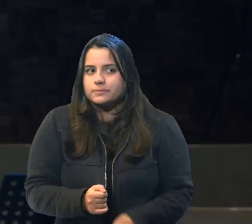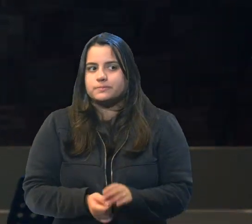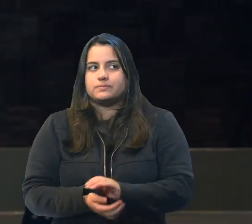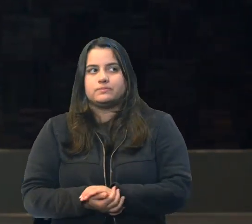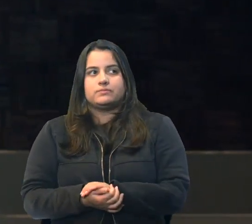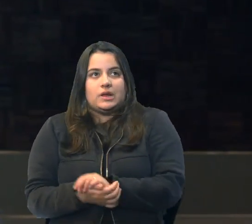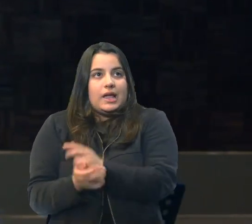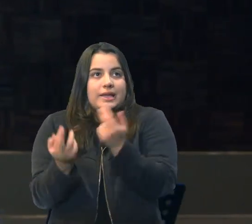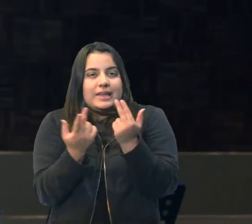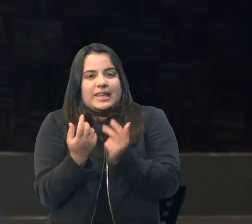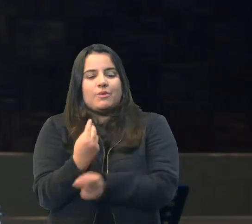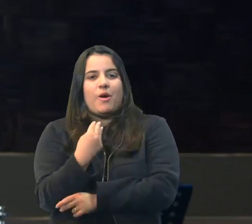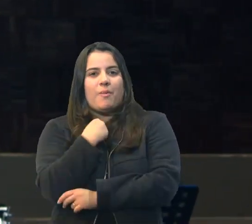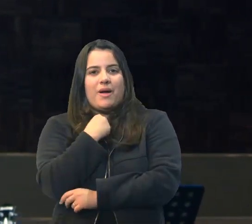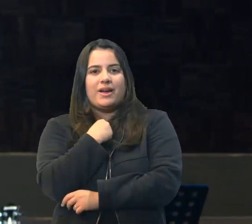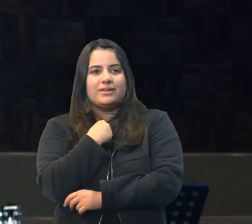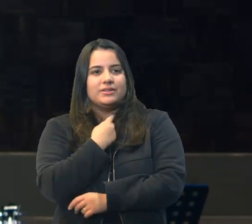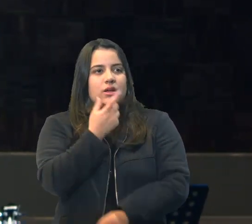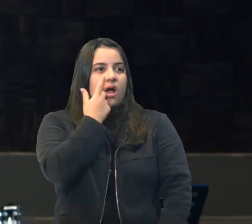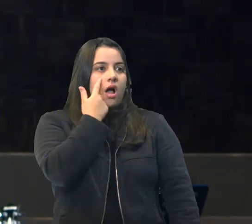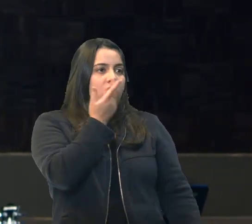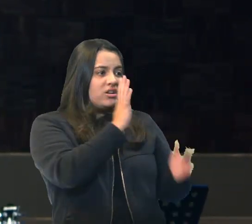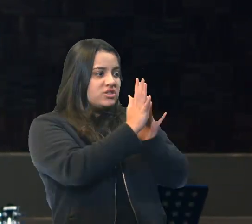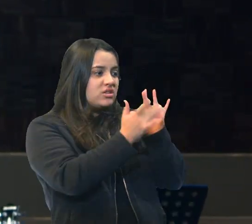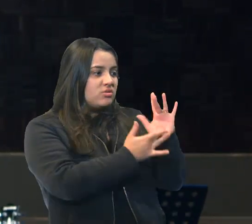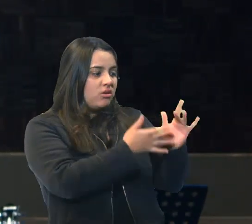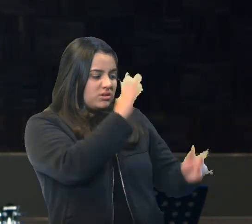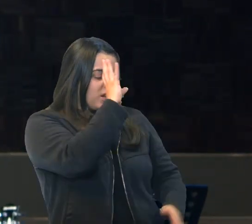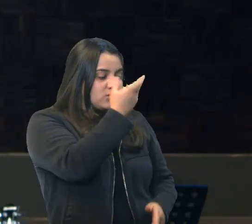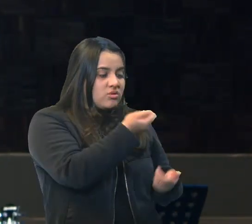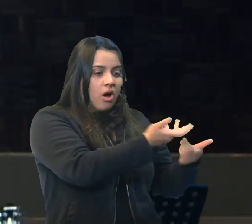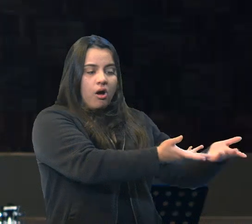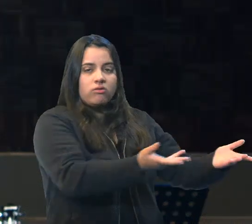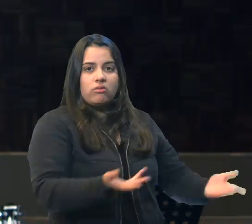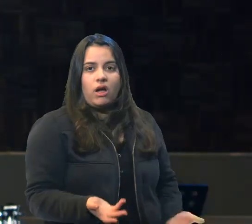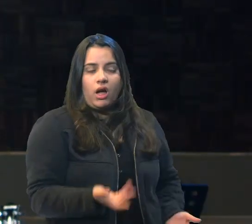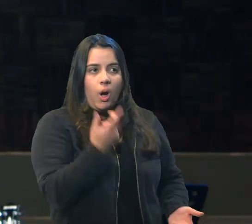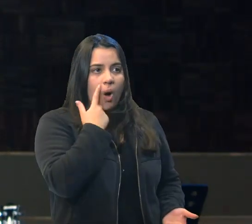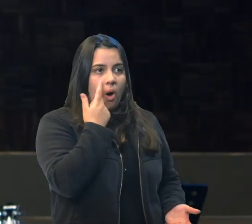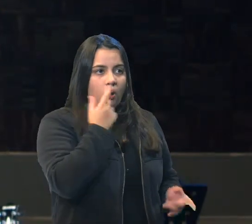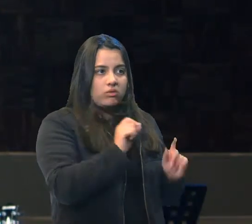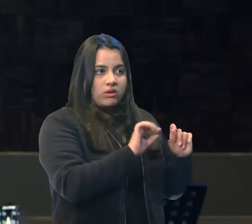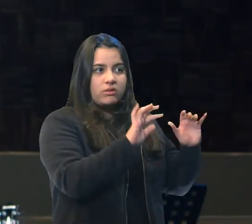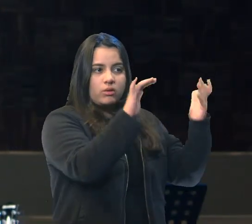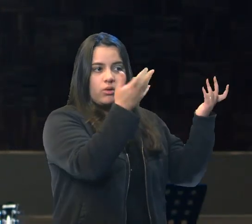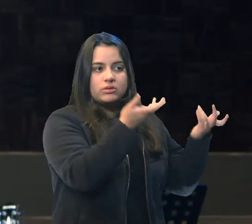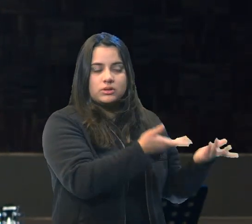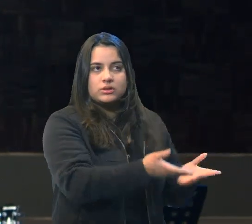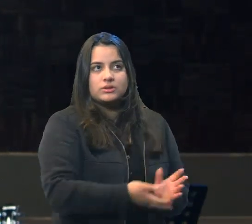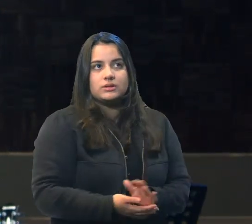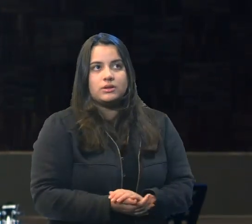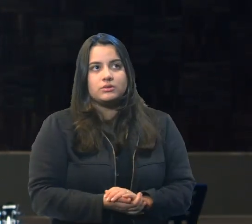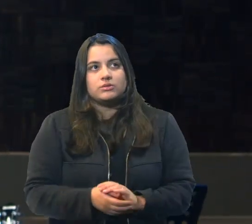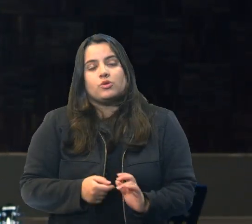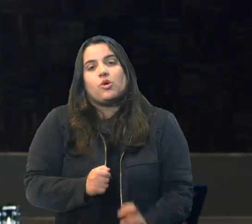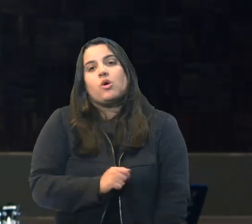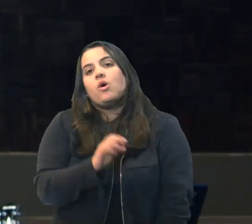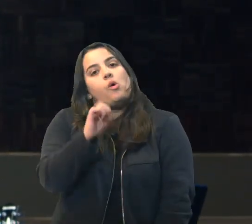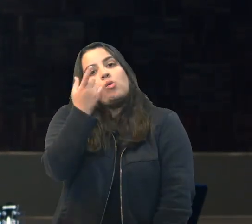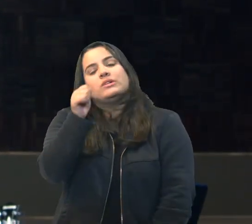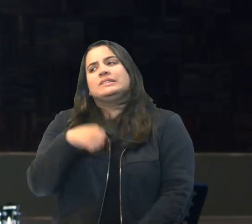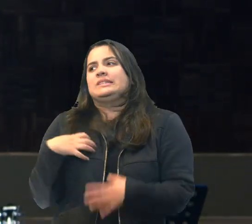Como Marta. Jesus, seja o juiz dessa situação, você não está vendo o que está acontecendo? Ou você está ansioso?